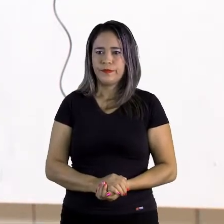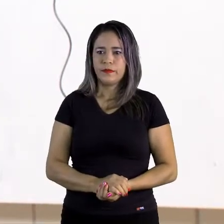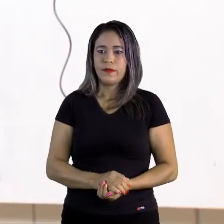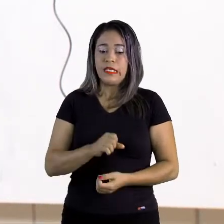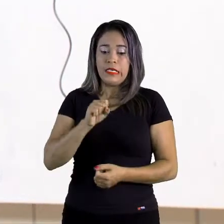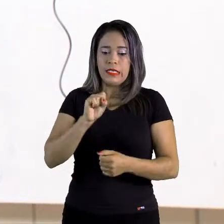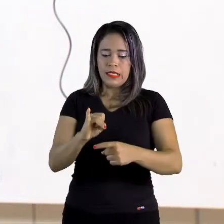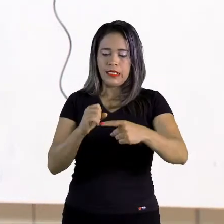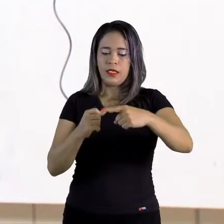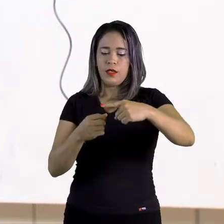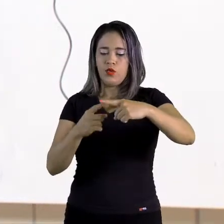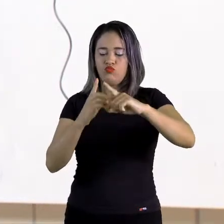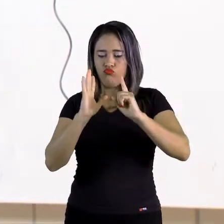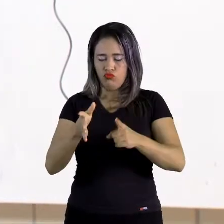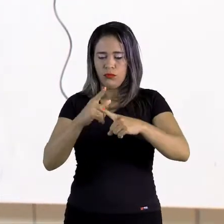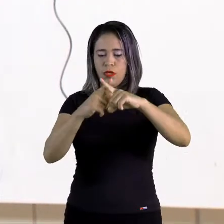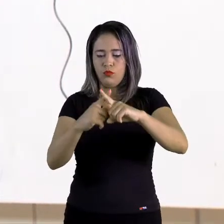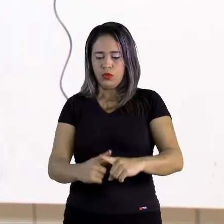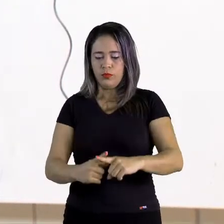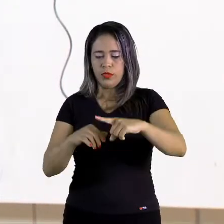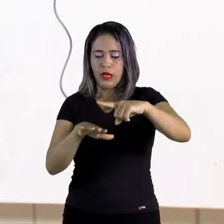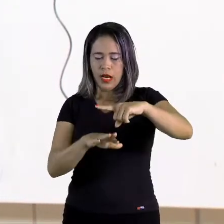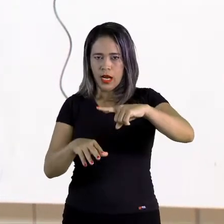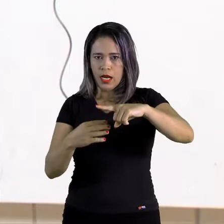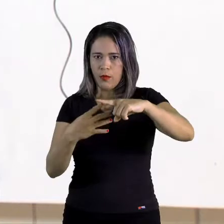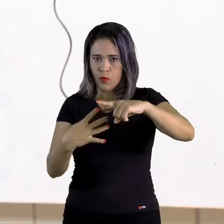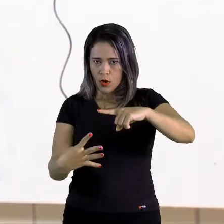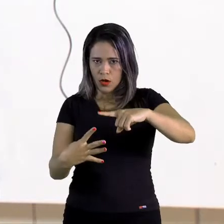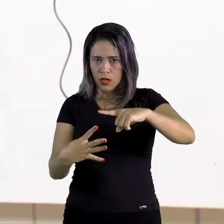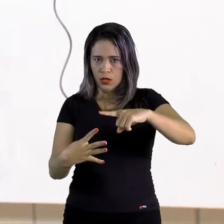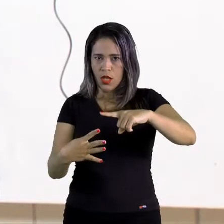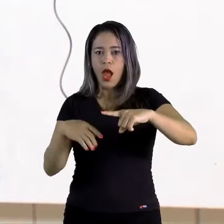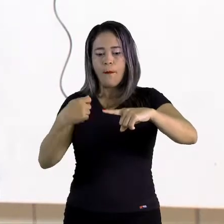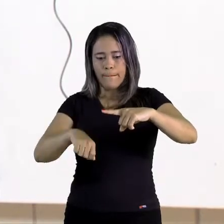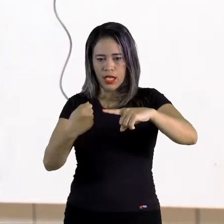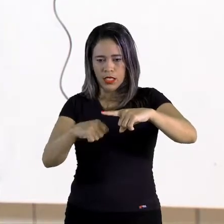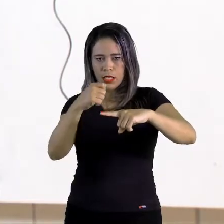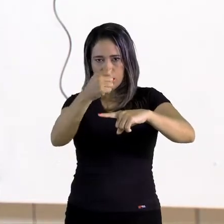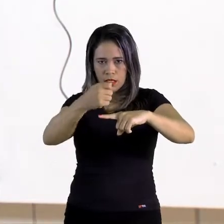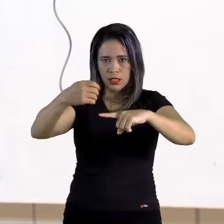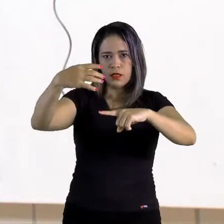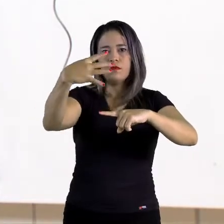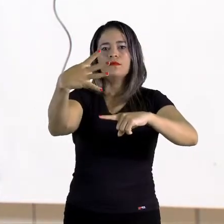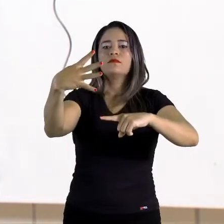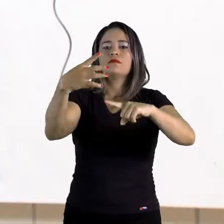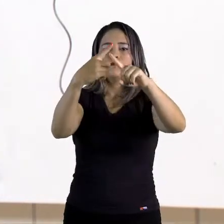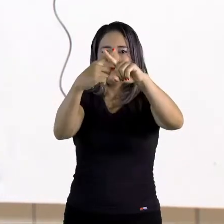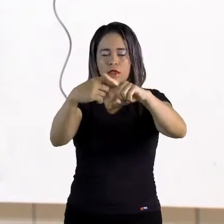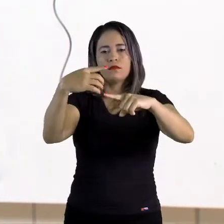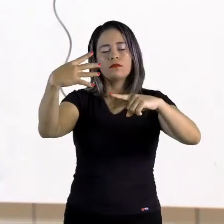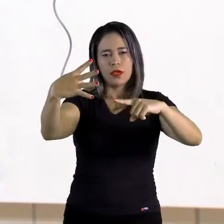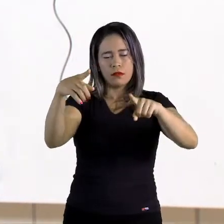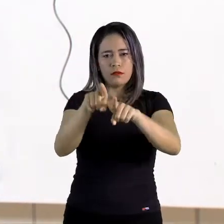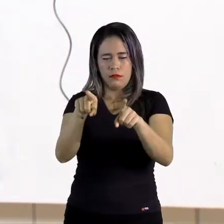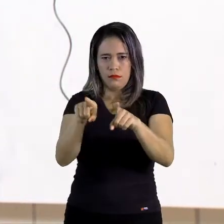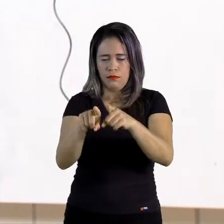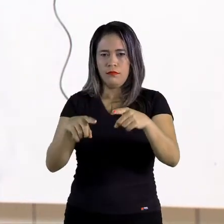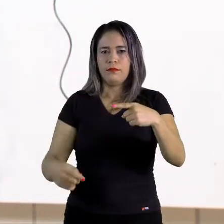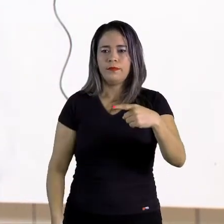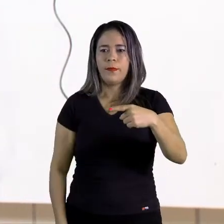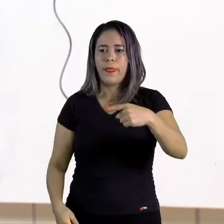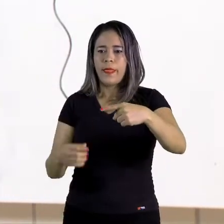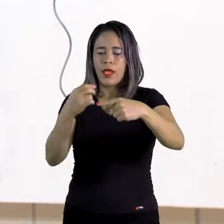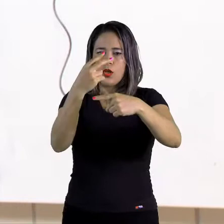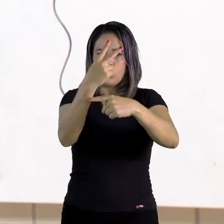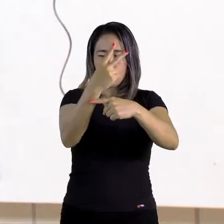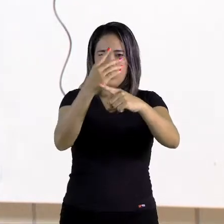Se eu multiplico o denominador por 4, o numerador também tem que ser por 4. Então, 2